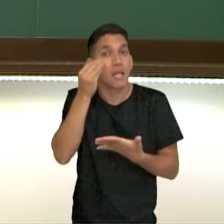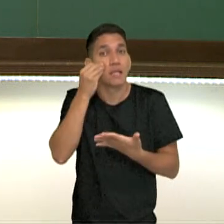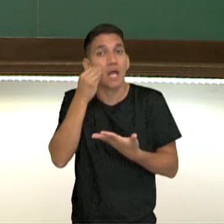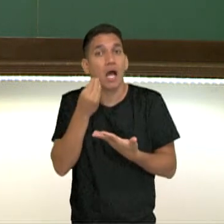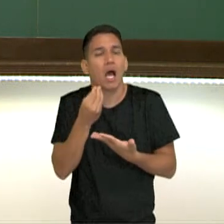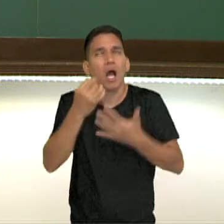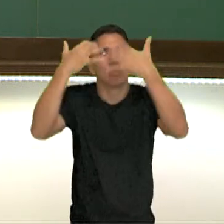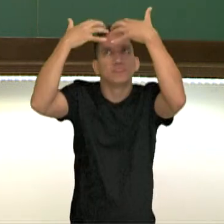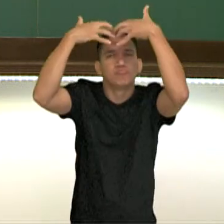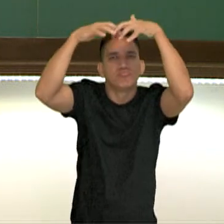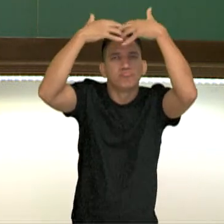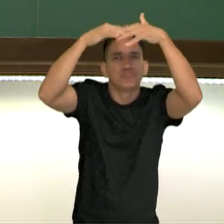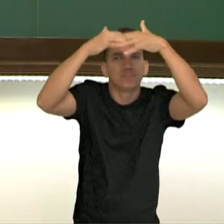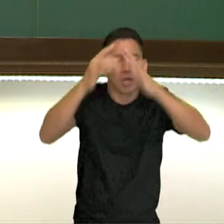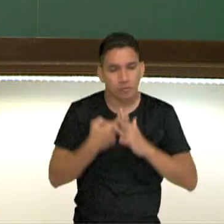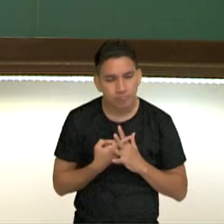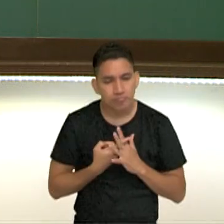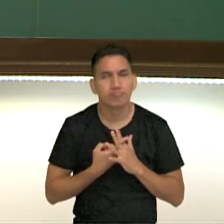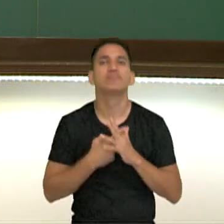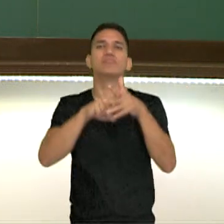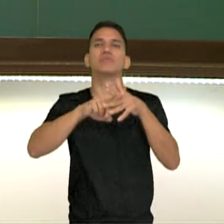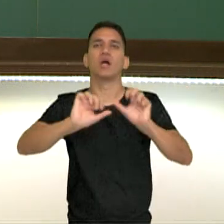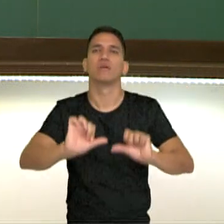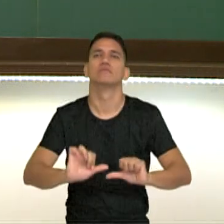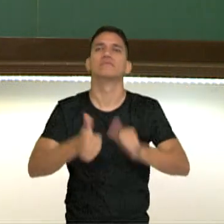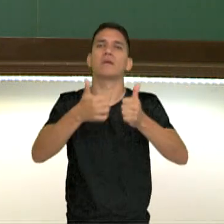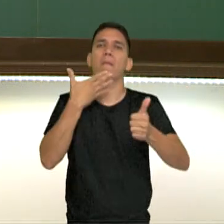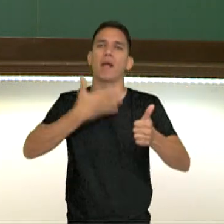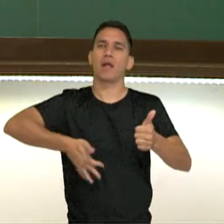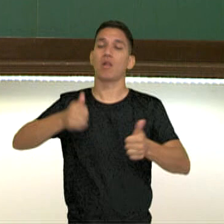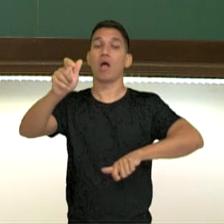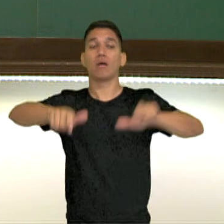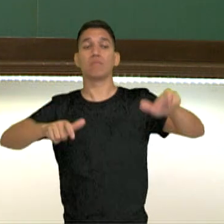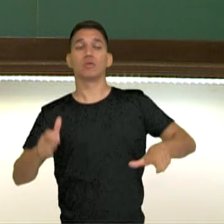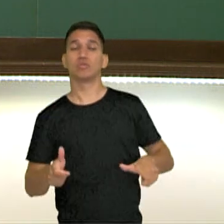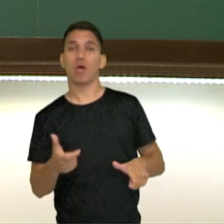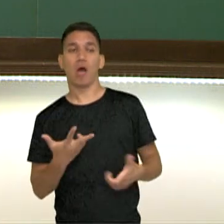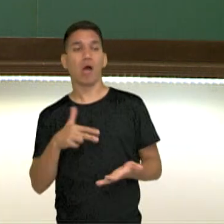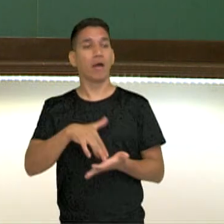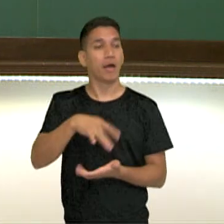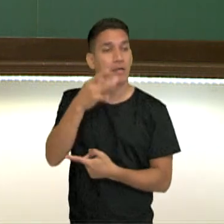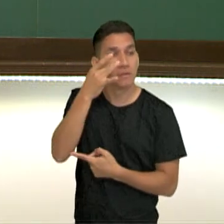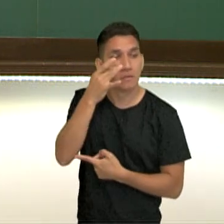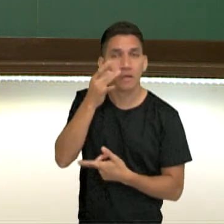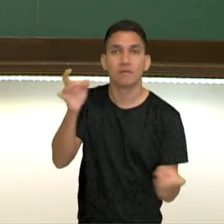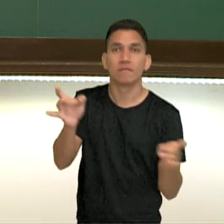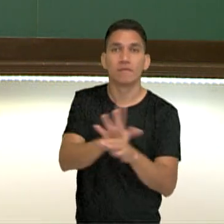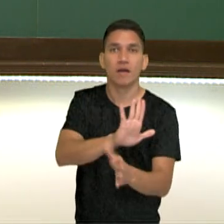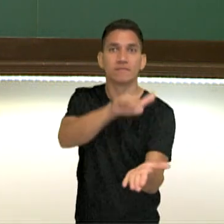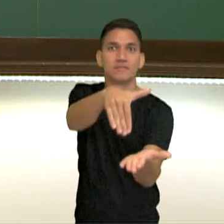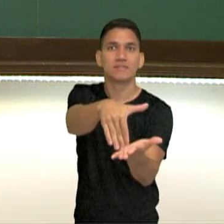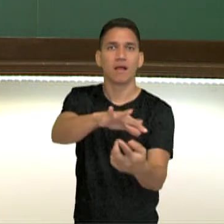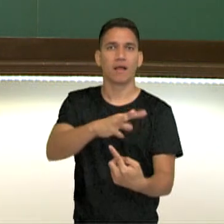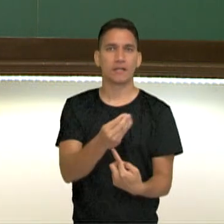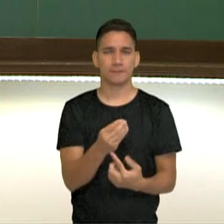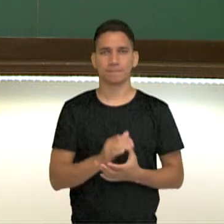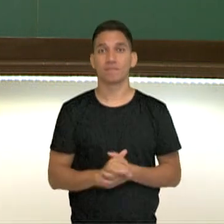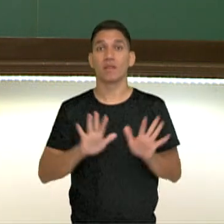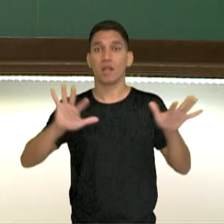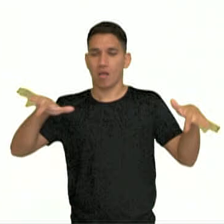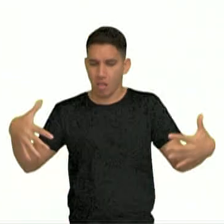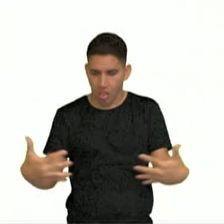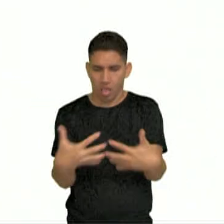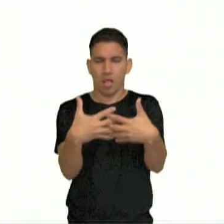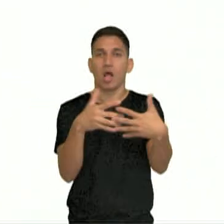ressignificar o pensamento daqueles que presenciam o produto final da arte. A fusão entre